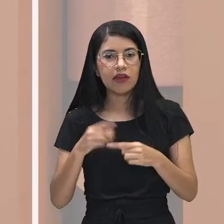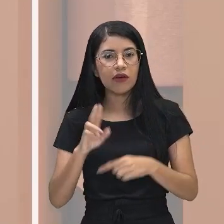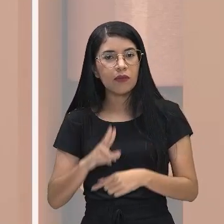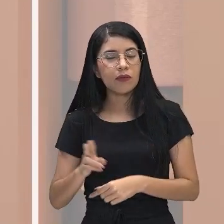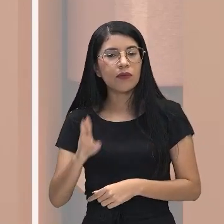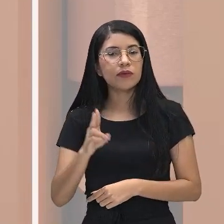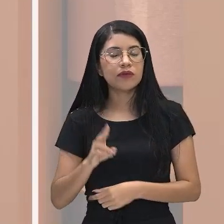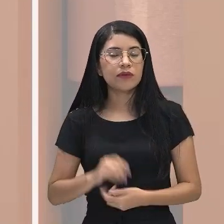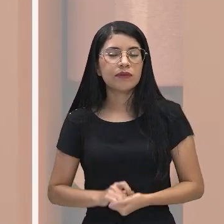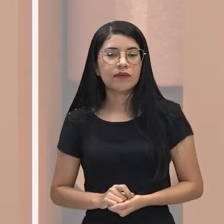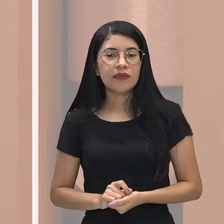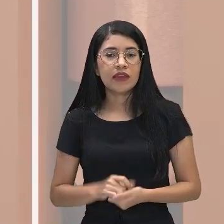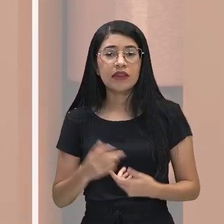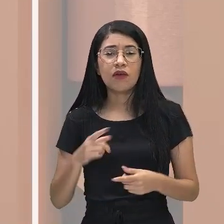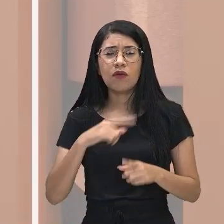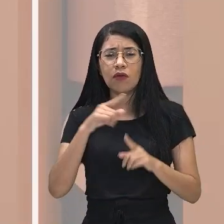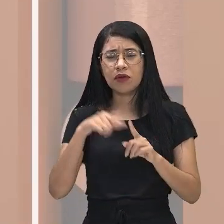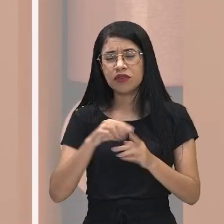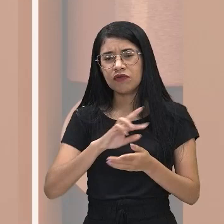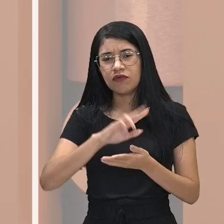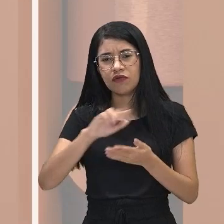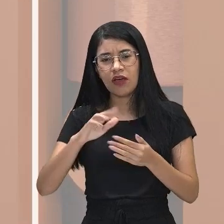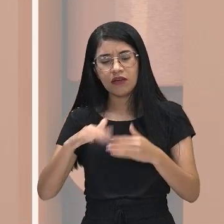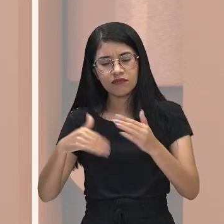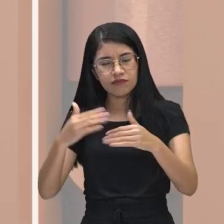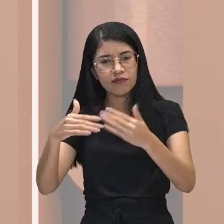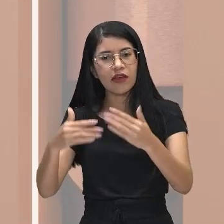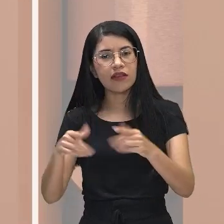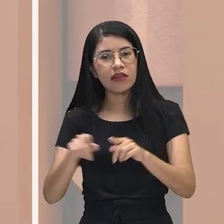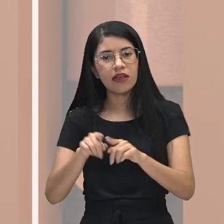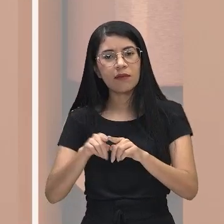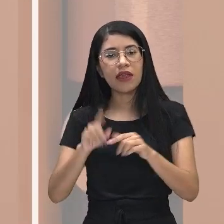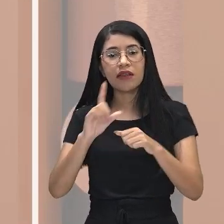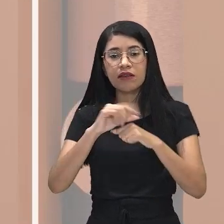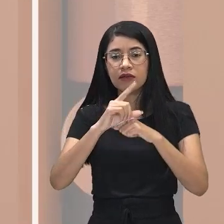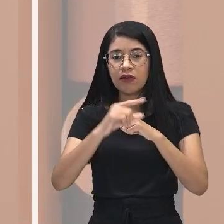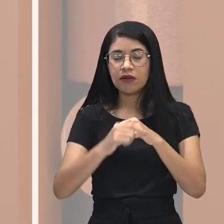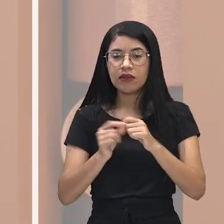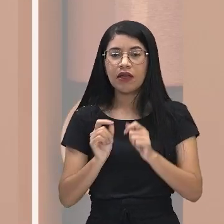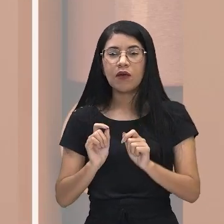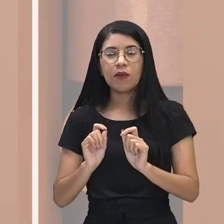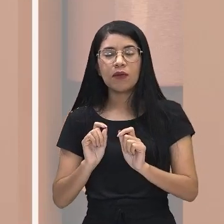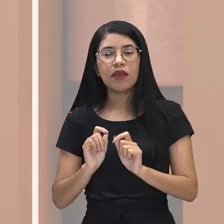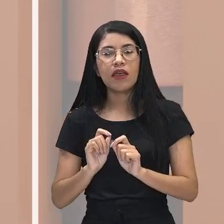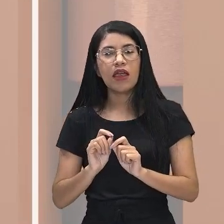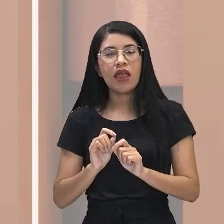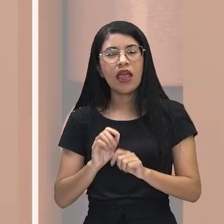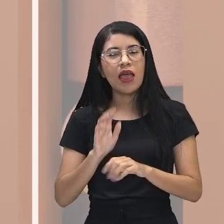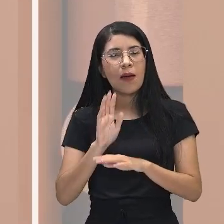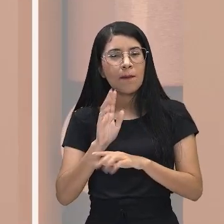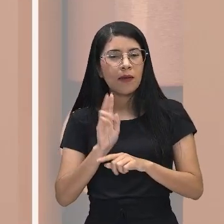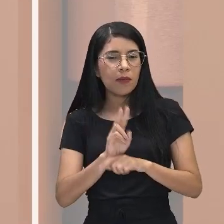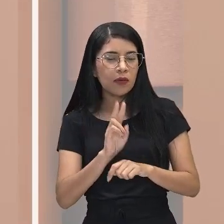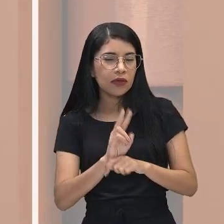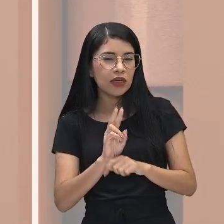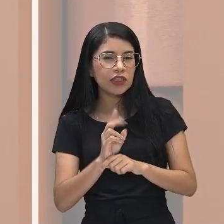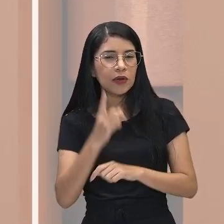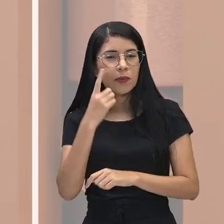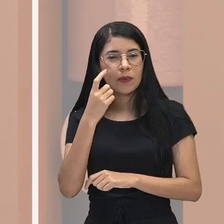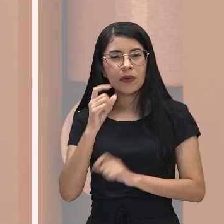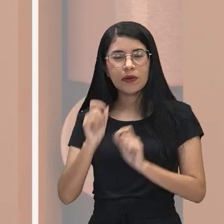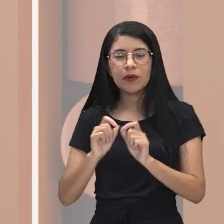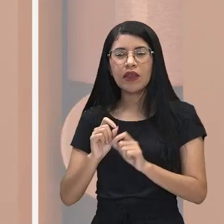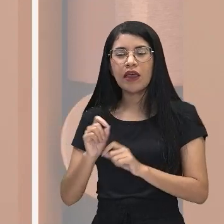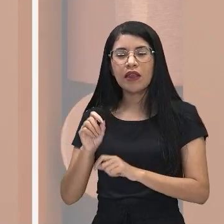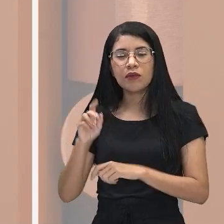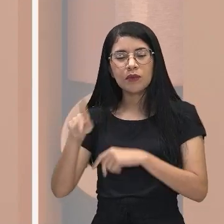novas finalidades foi criada e a OTAN basicamente serve para defender os interesses dos Estados Unidos e